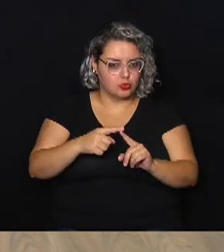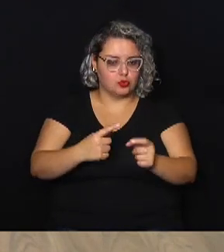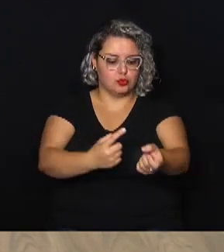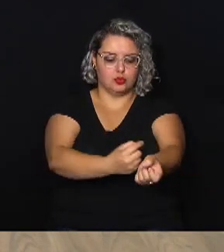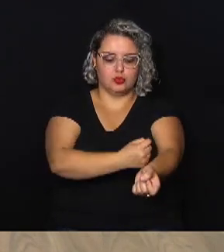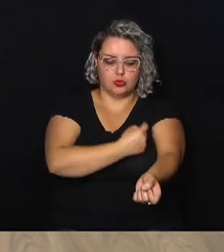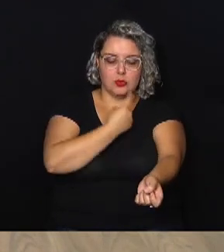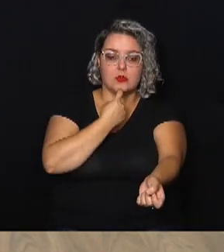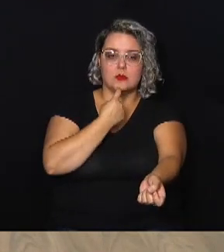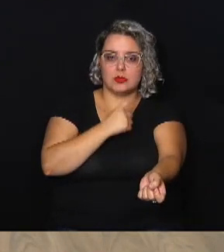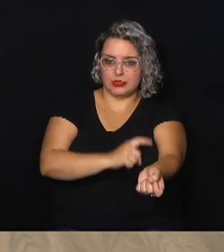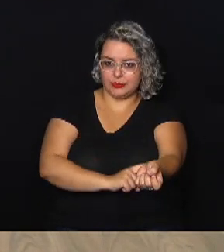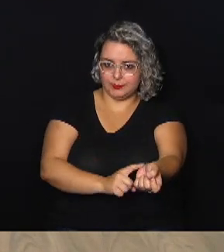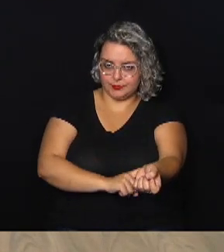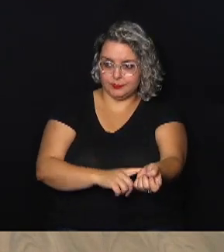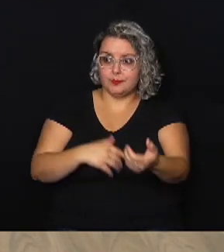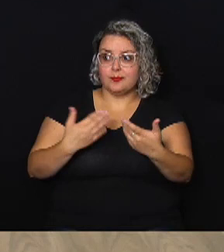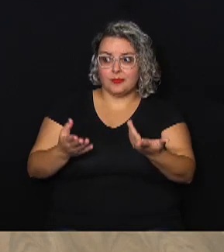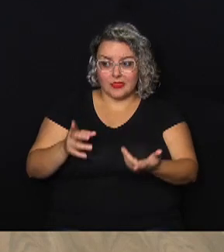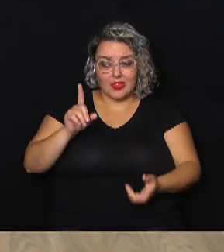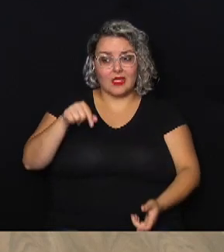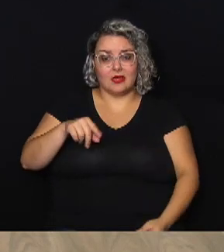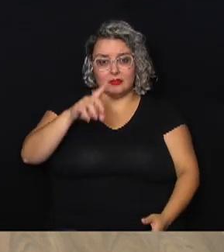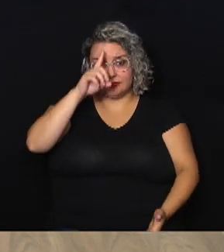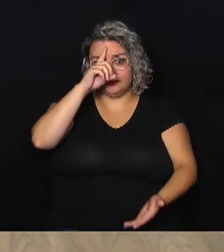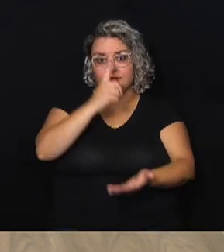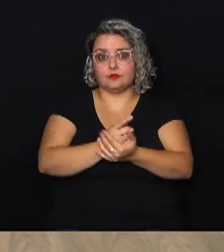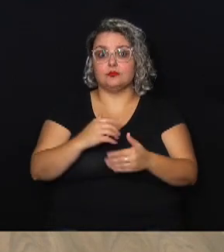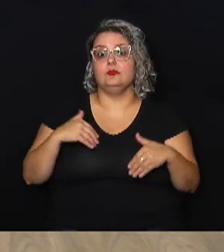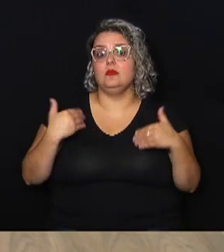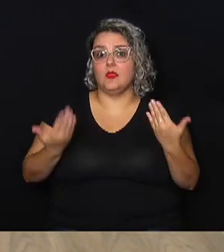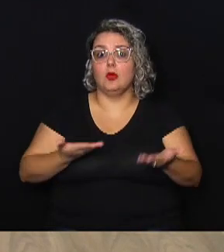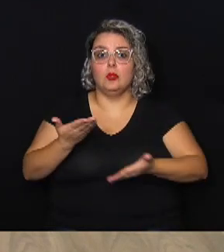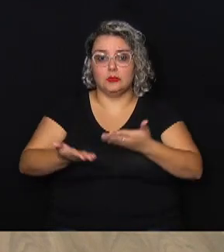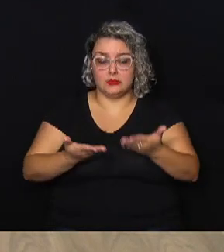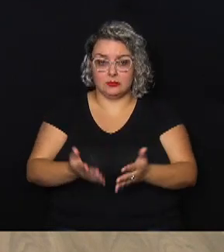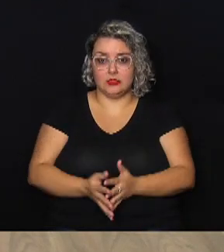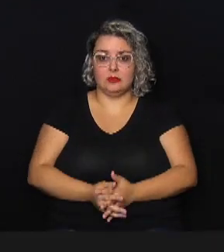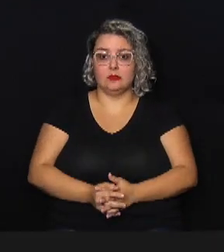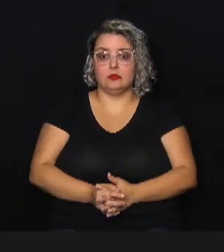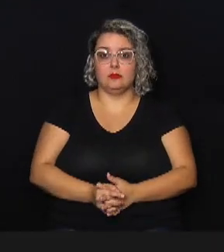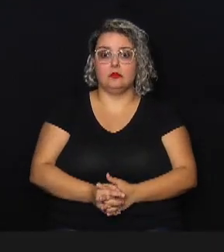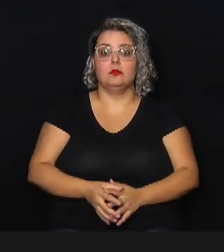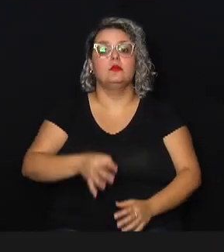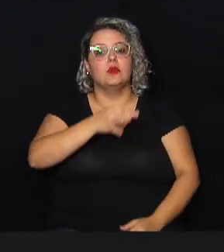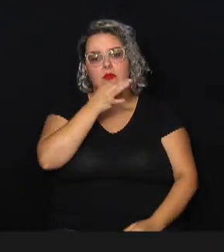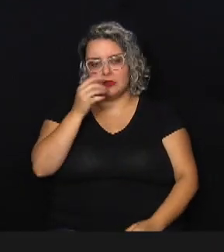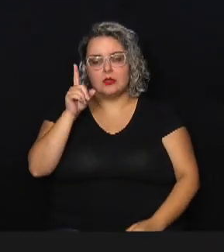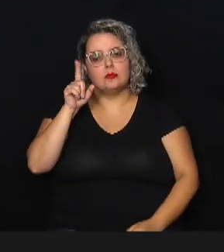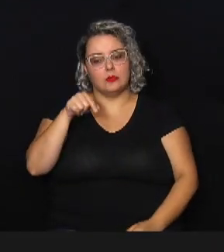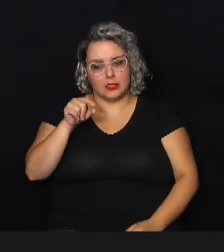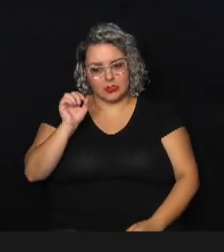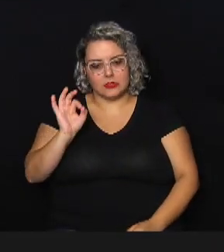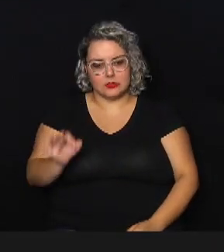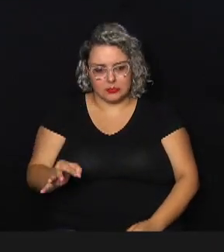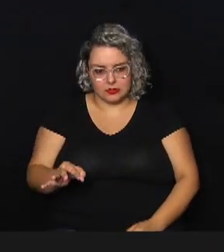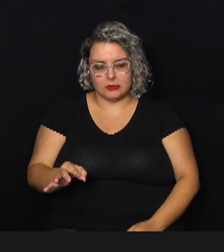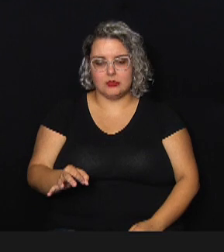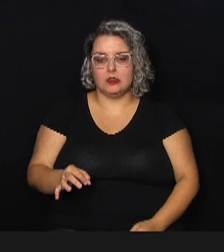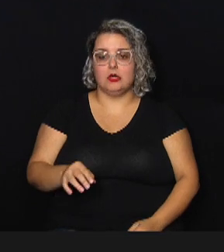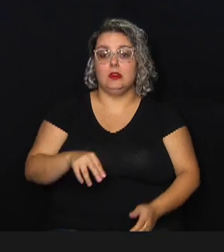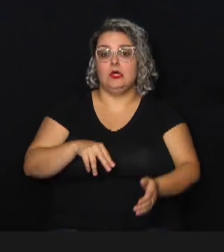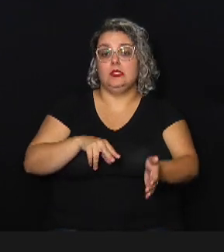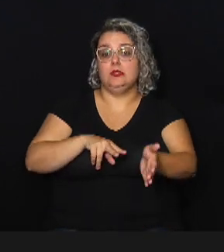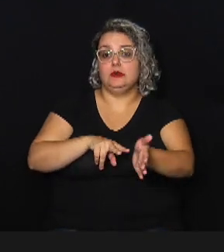vai definir então qual vai ser o tratamento? Perfeito, é isso mesmo. Você definindo, fazendo um